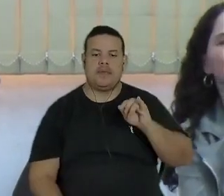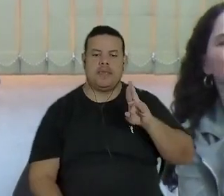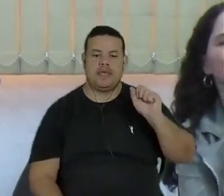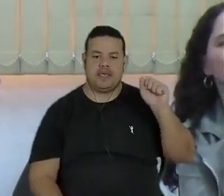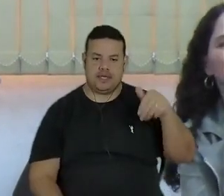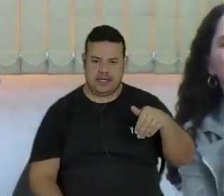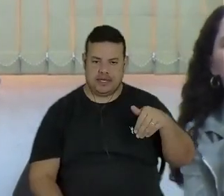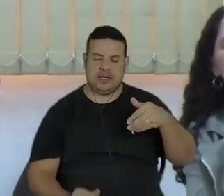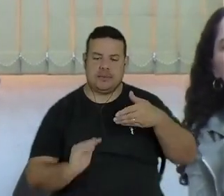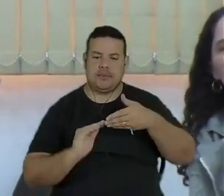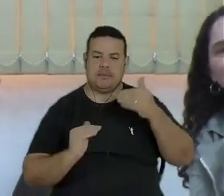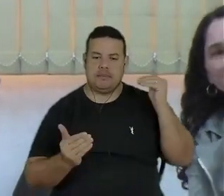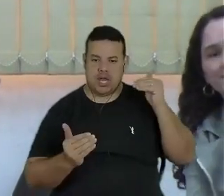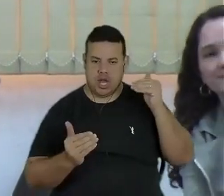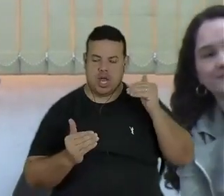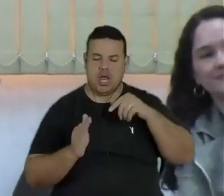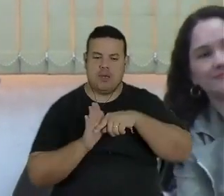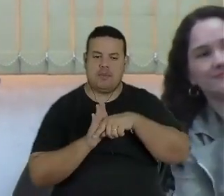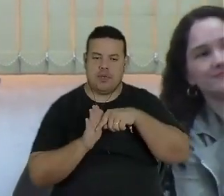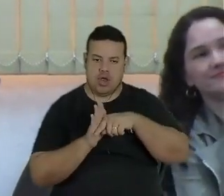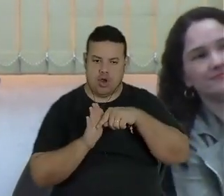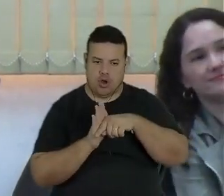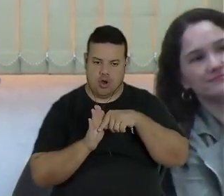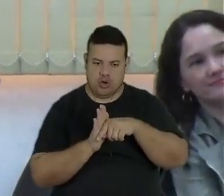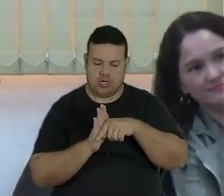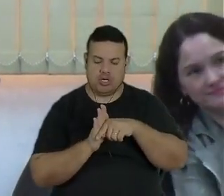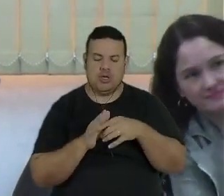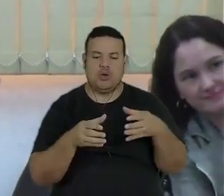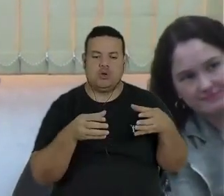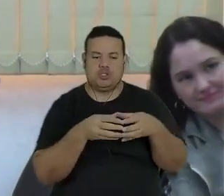bióloga. Esse daqui é uma parte de um time